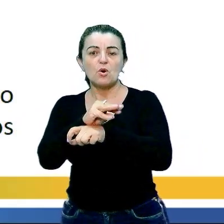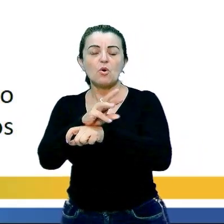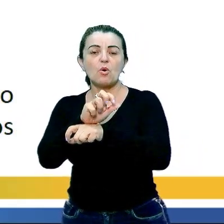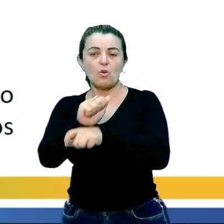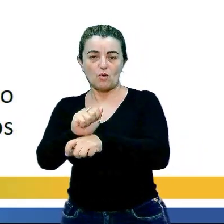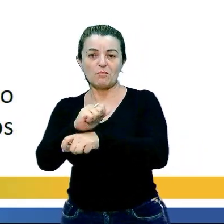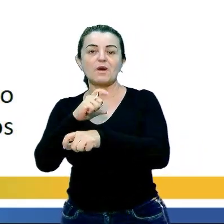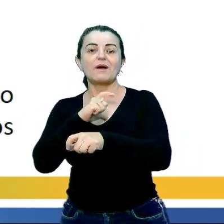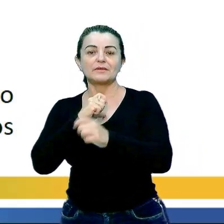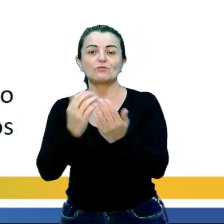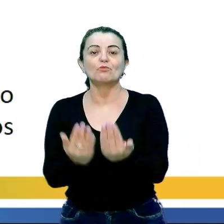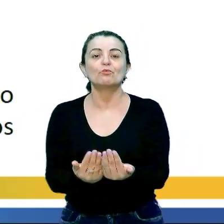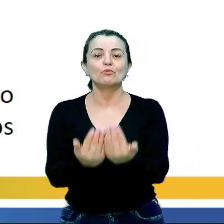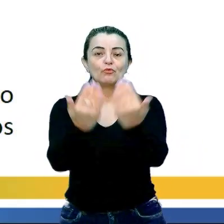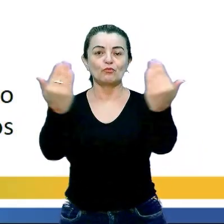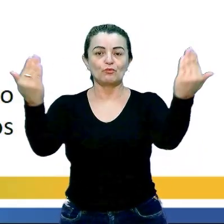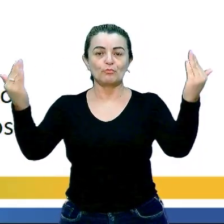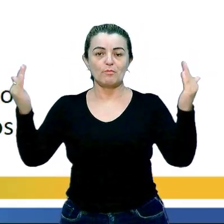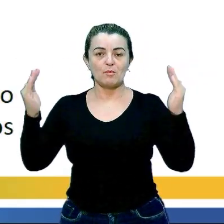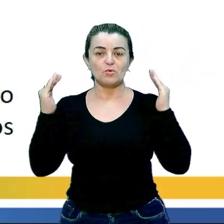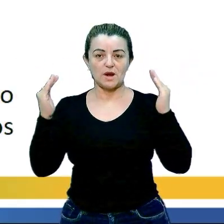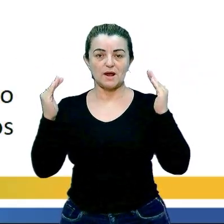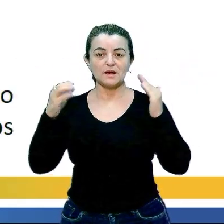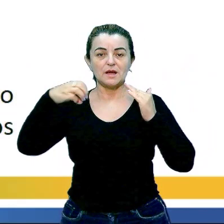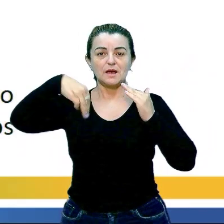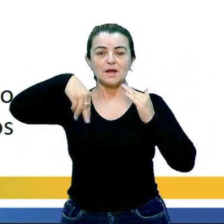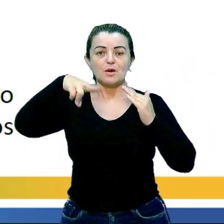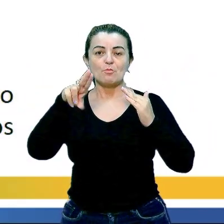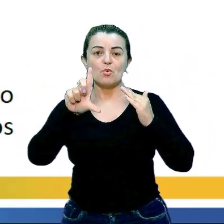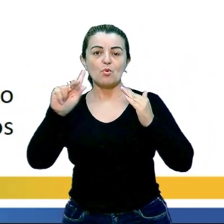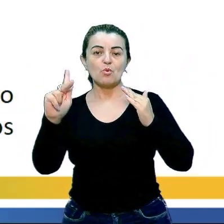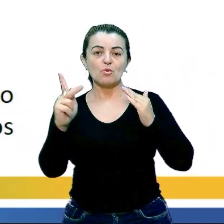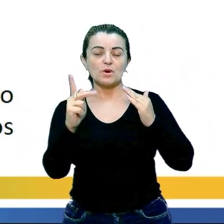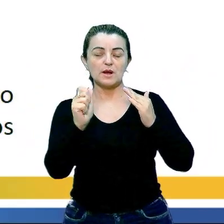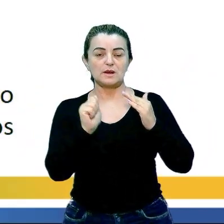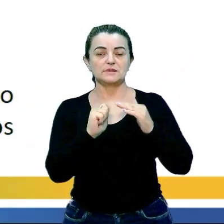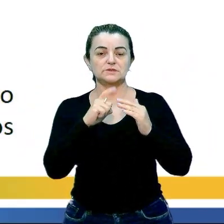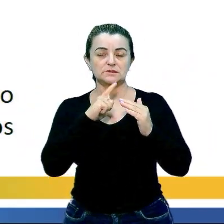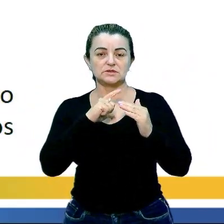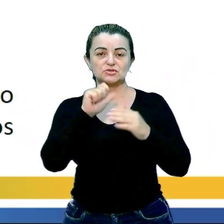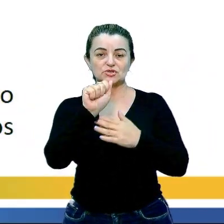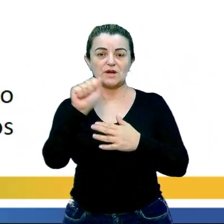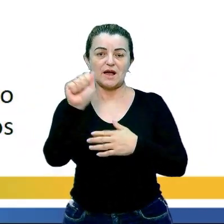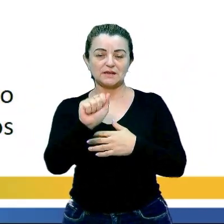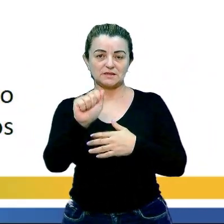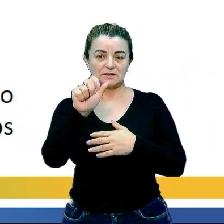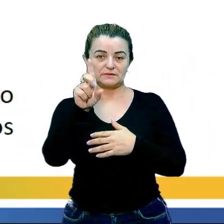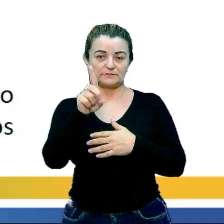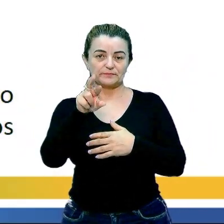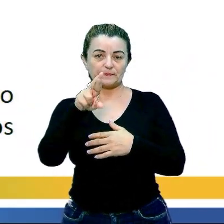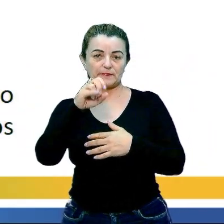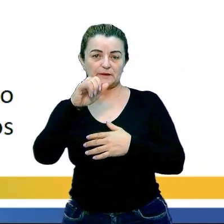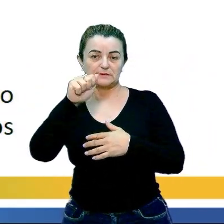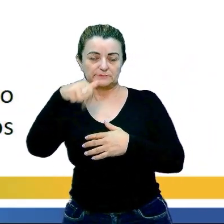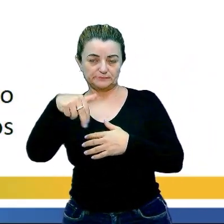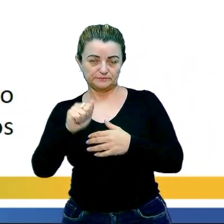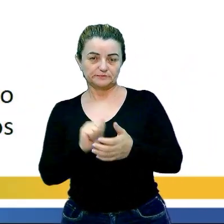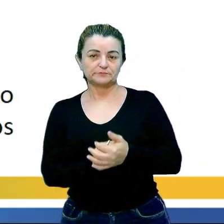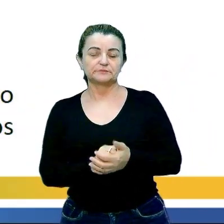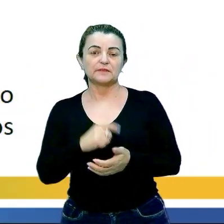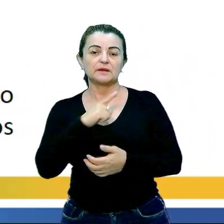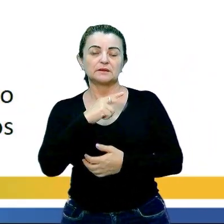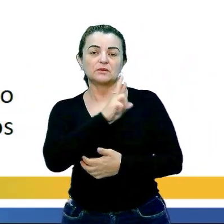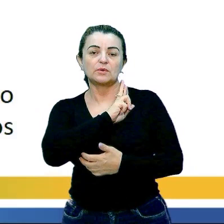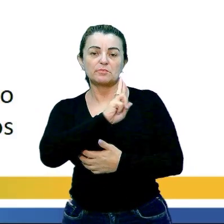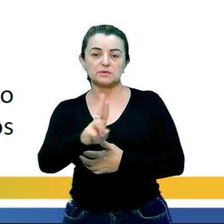manda construir uma muralha e dá o nome, né, Muralha de Adriano. E também temos um grande representante,